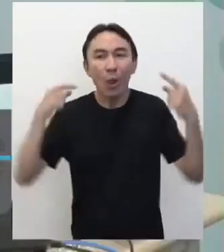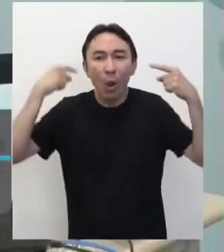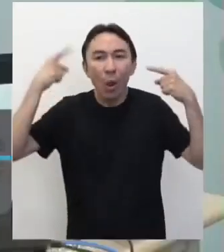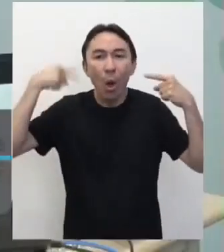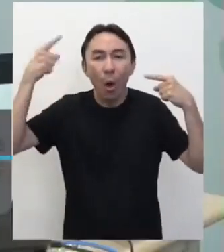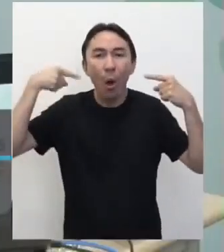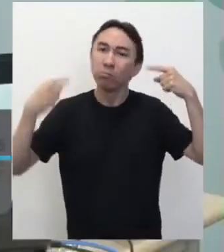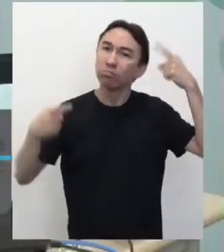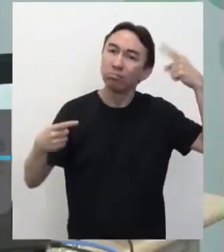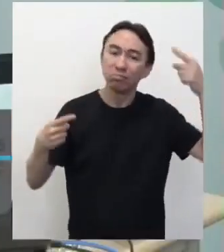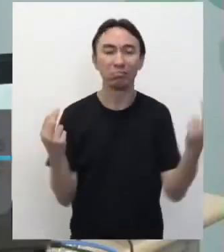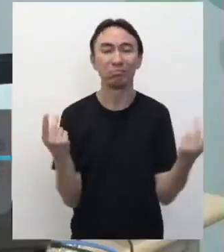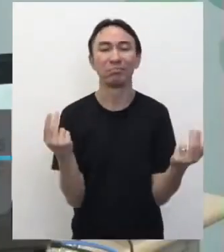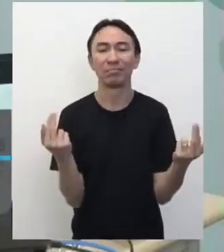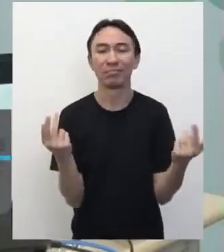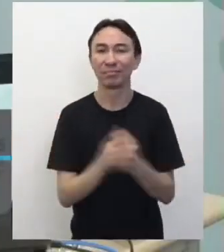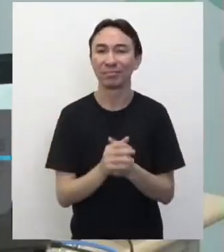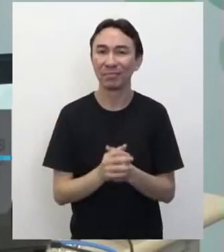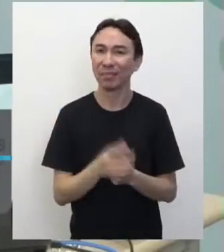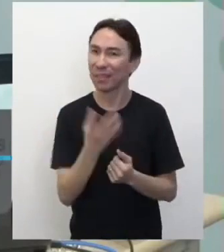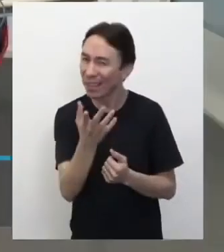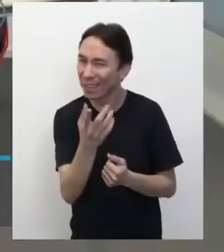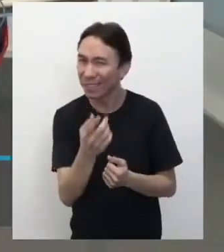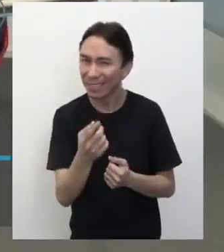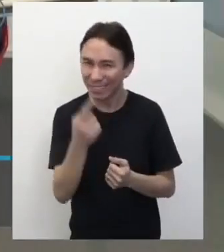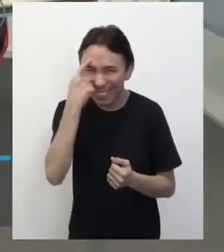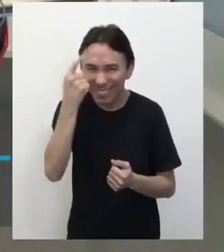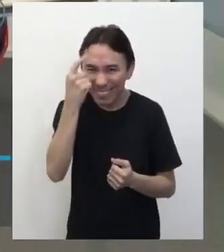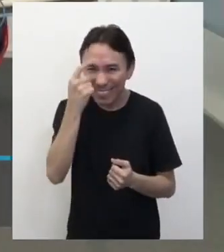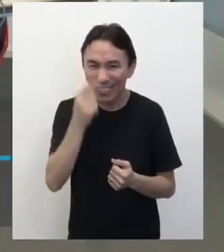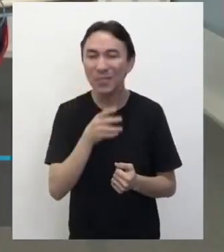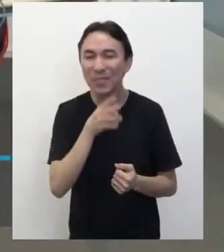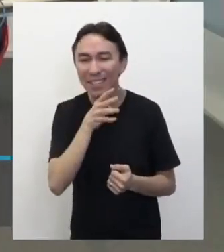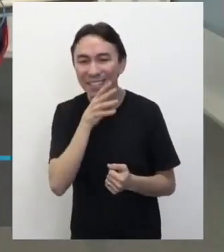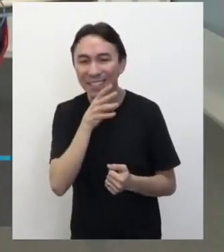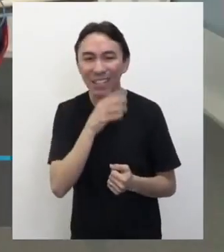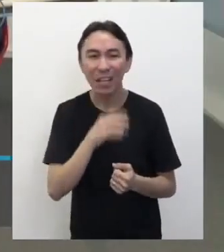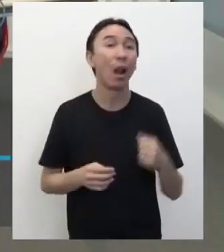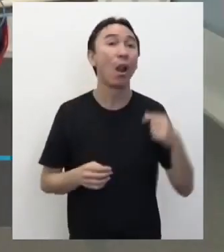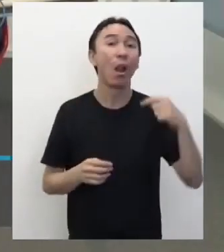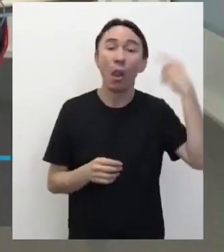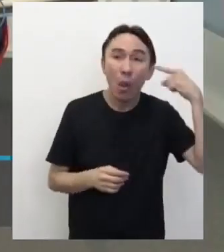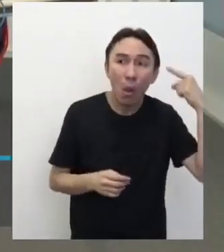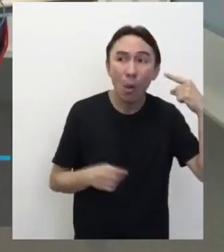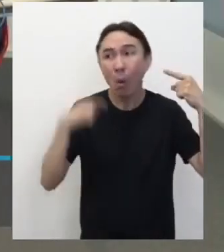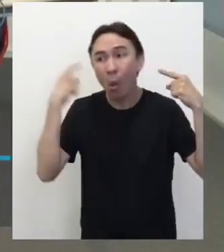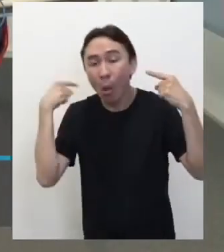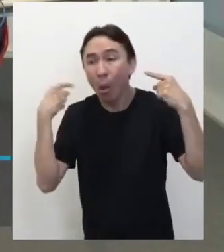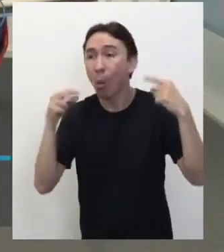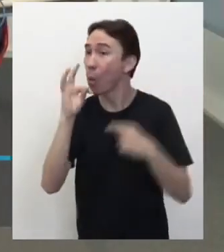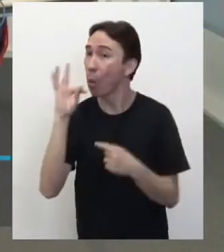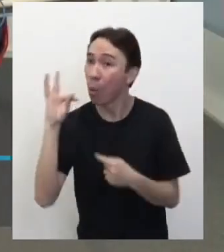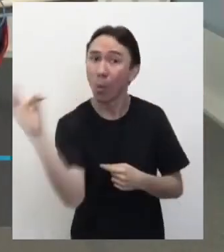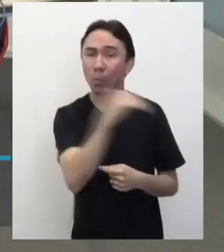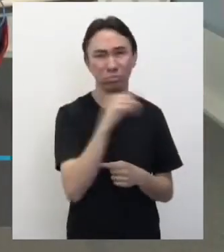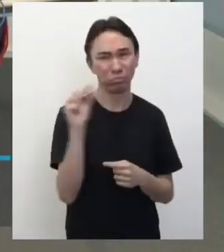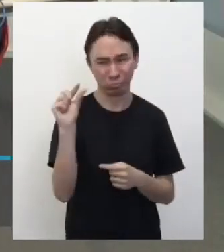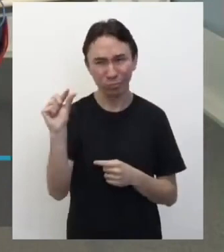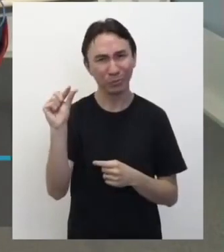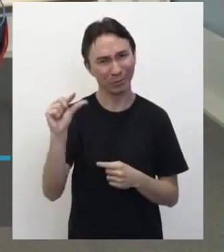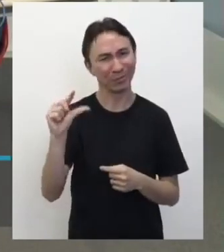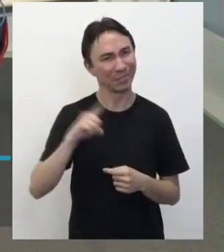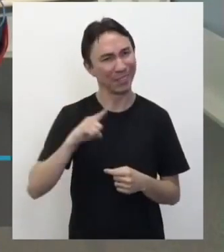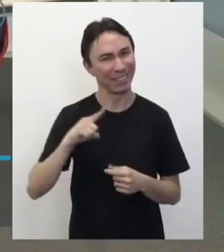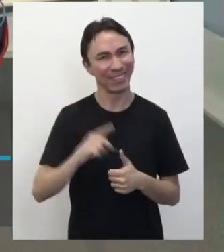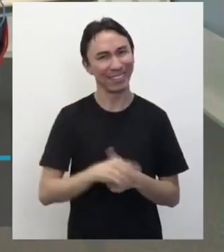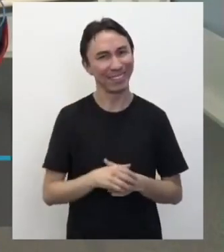que fala de não sei o que, louco todo mundo tem um pouco? Ô, Dani, você tá dando spoiler da aula? Ai, perdão. A gente vai falar sobre isso ainda. Olha, Sorry,